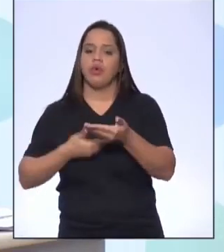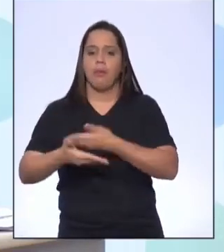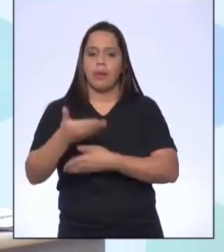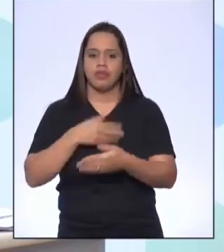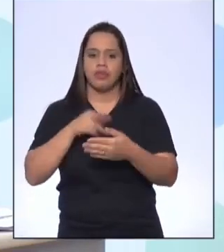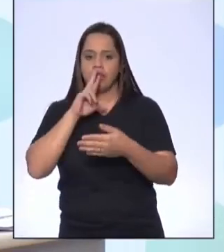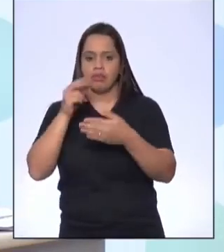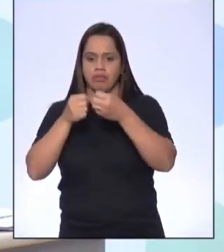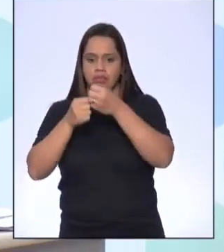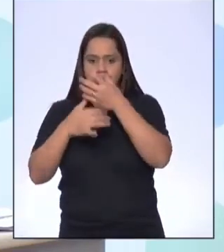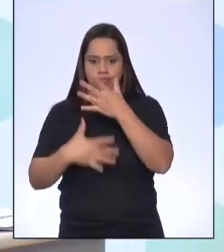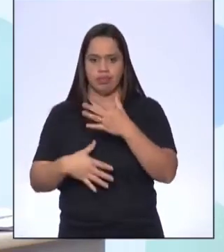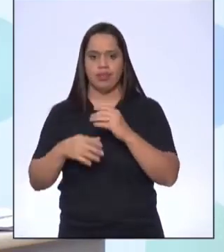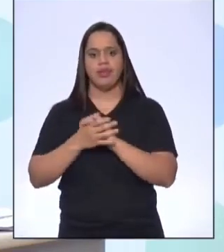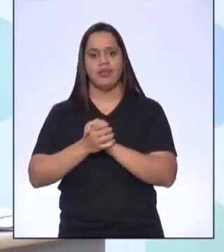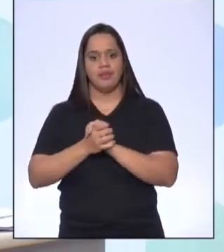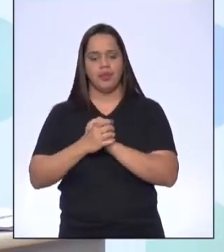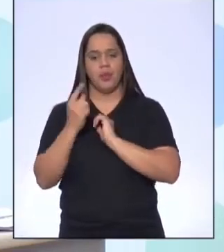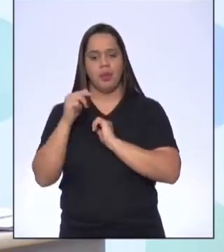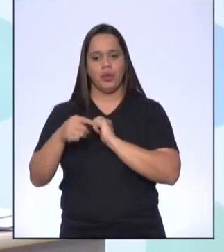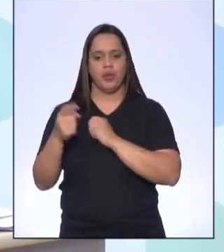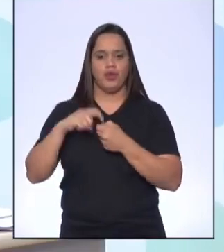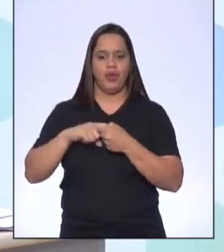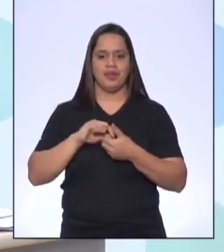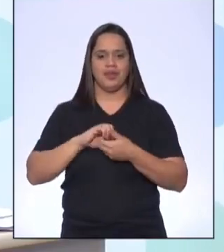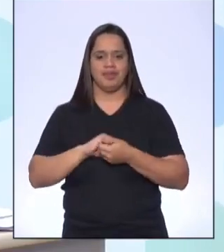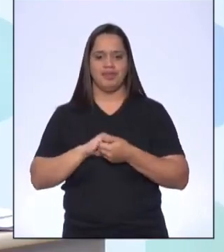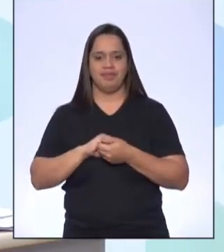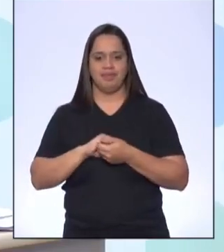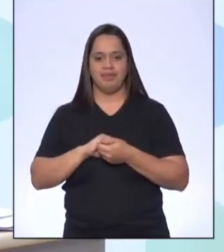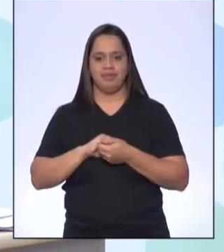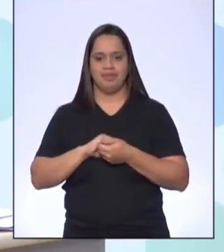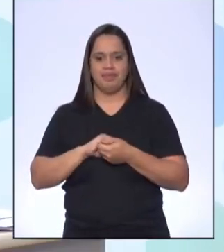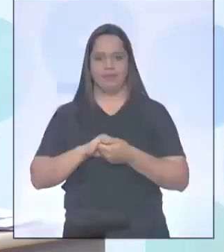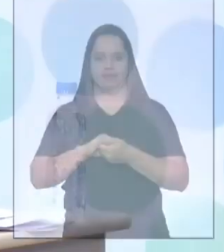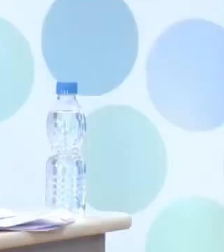no chat. Então, por favor, 1 minutinho. Vamos lá? Isso.